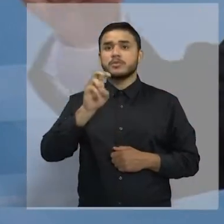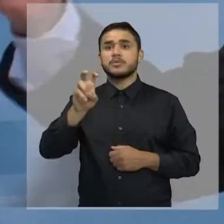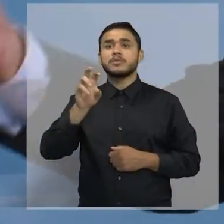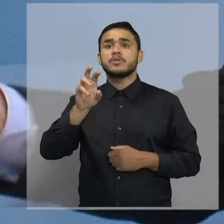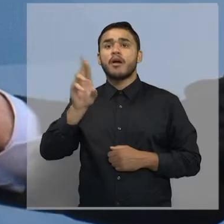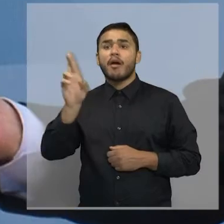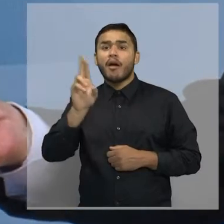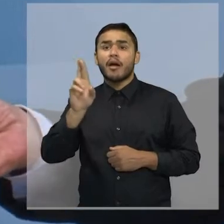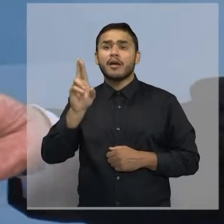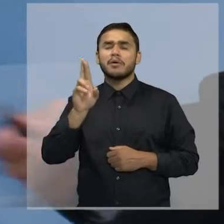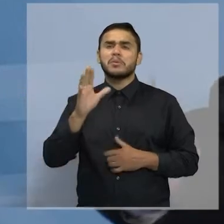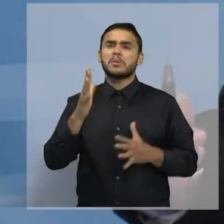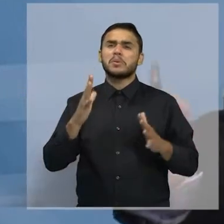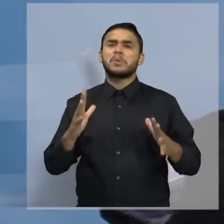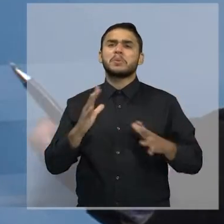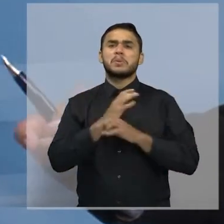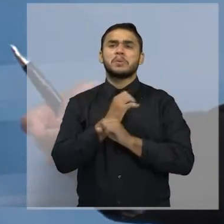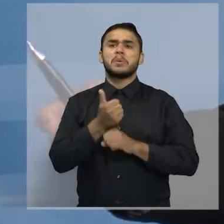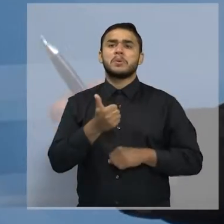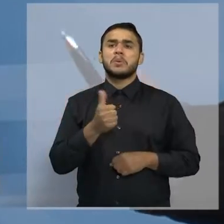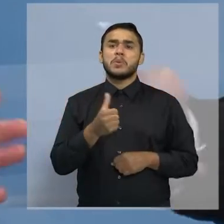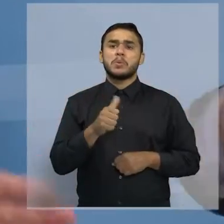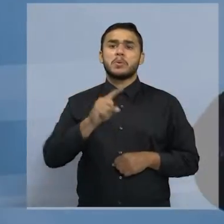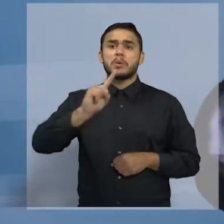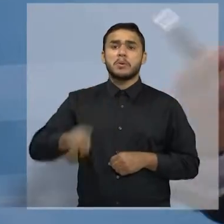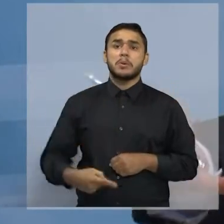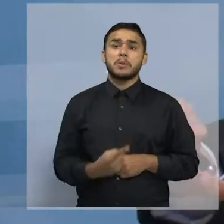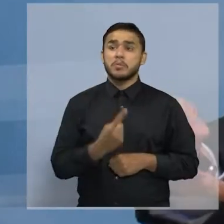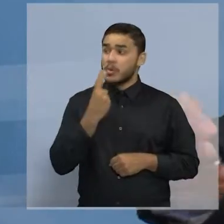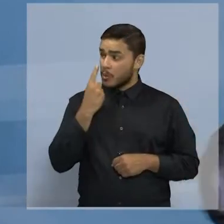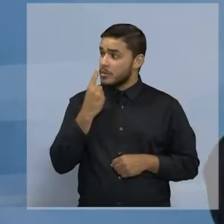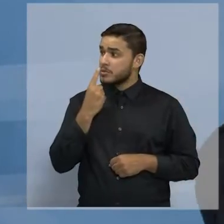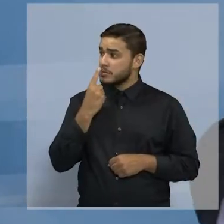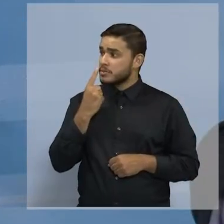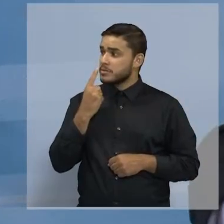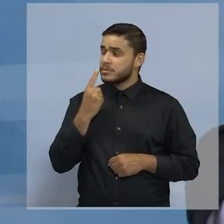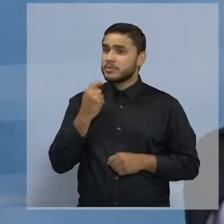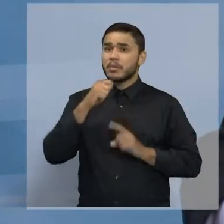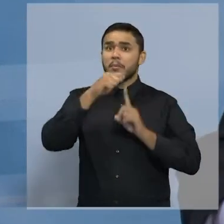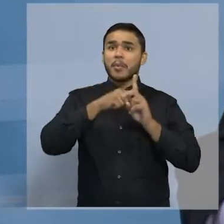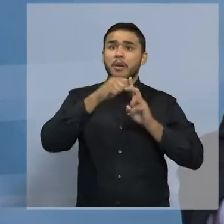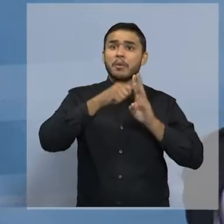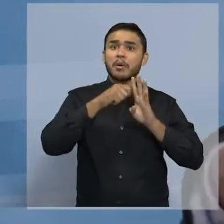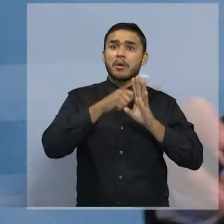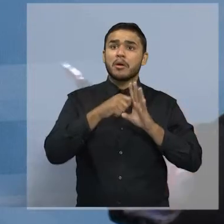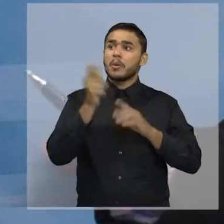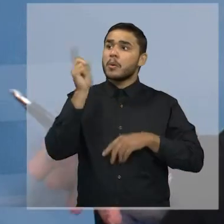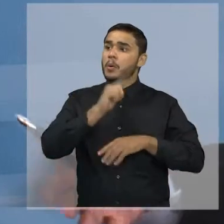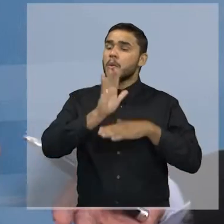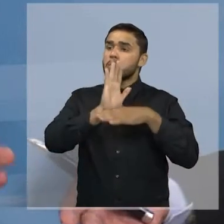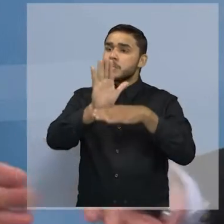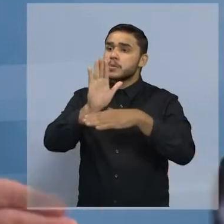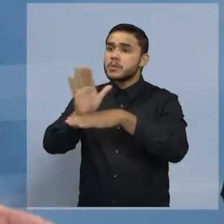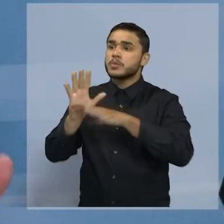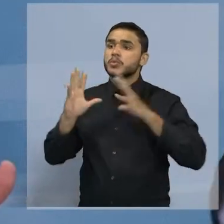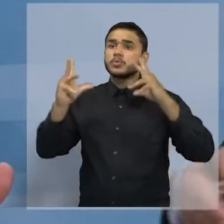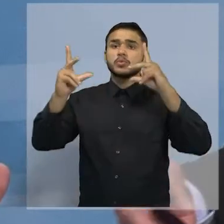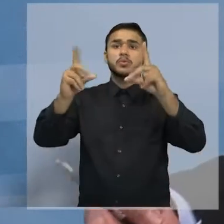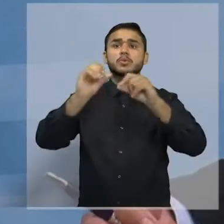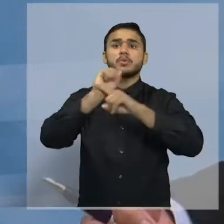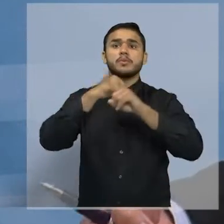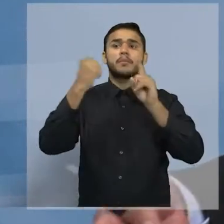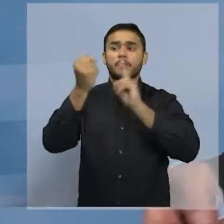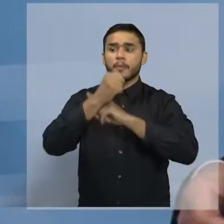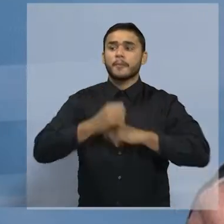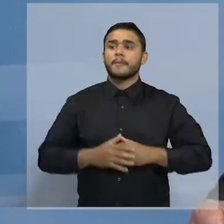11 bilhões mês, é o que é de mais barato do Brasil para o benefício que presta, e a sociedade concordou. Mas esse é